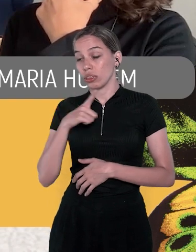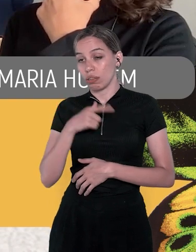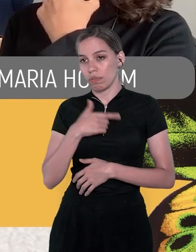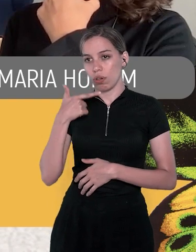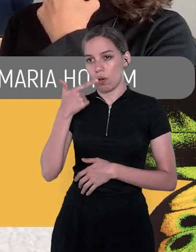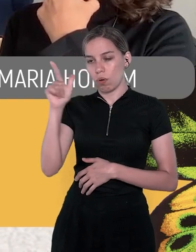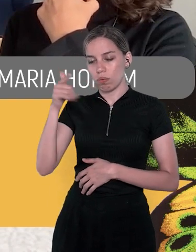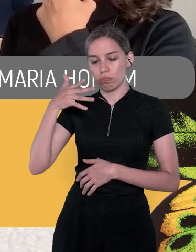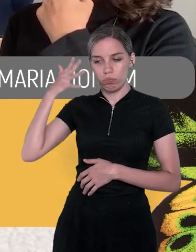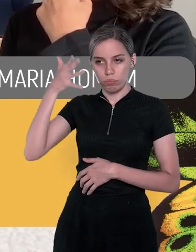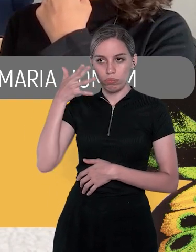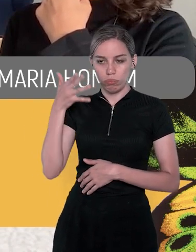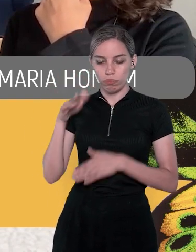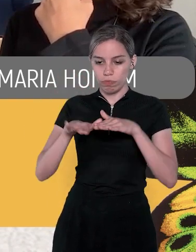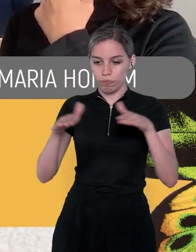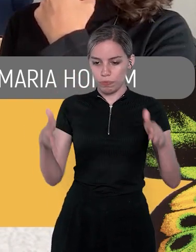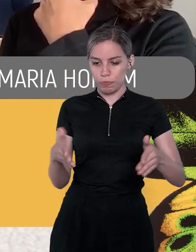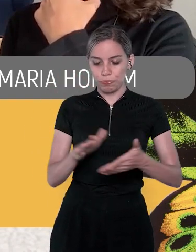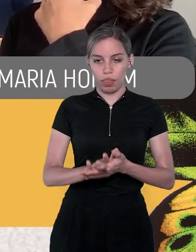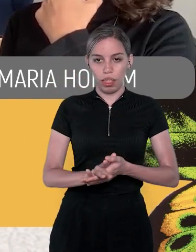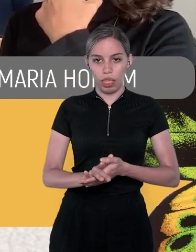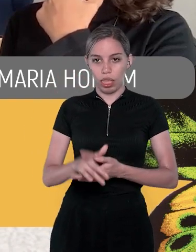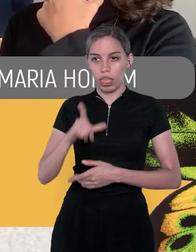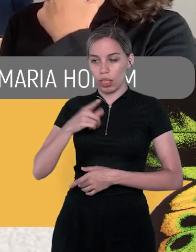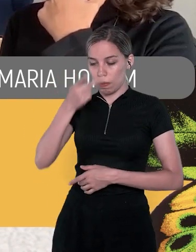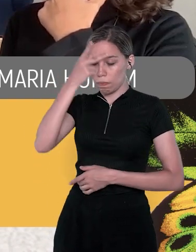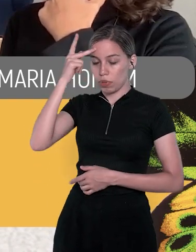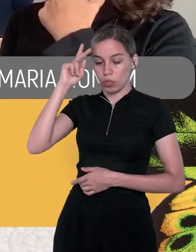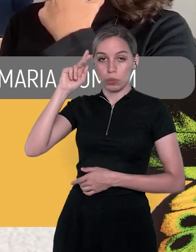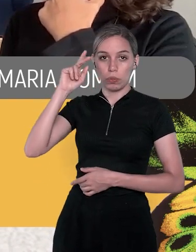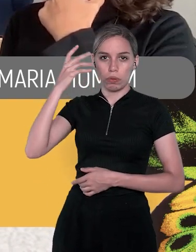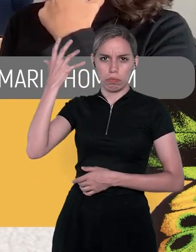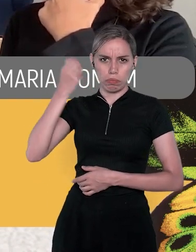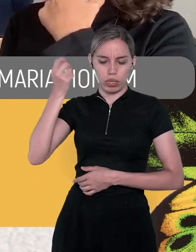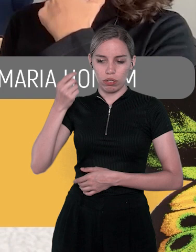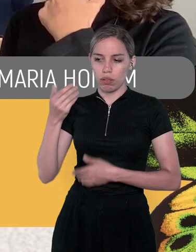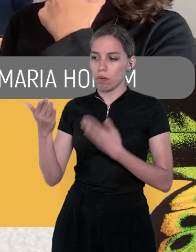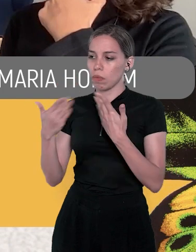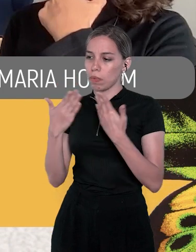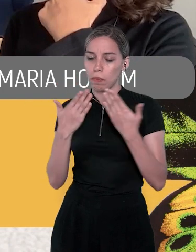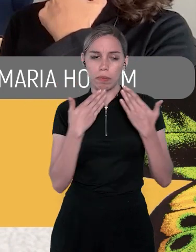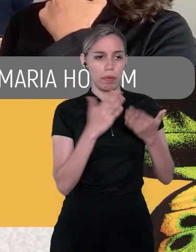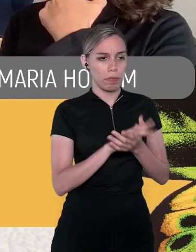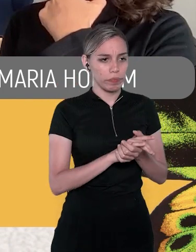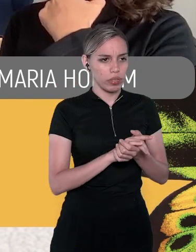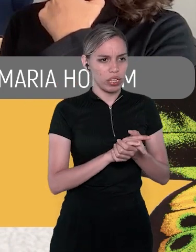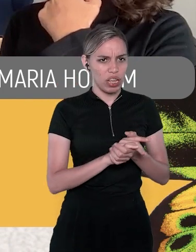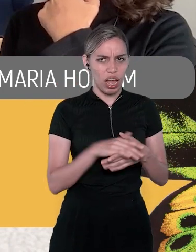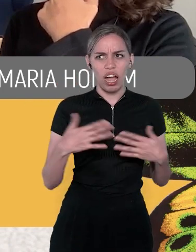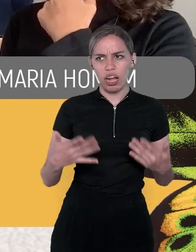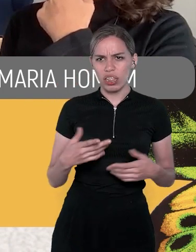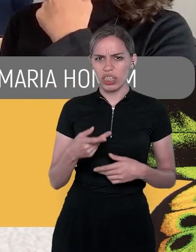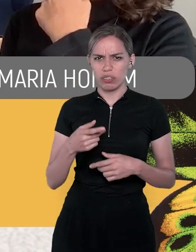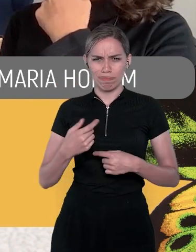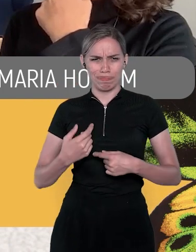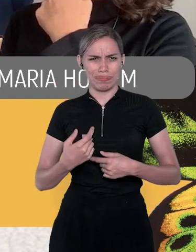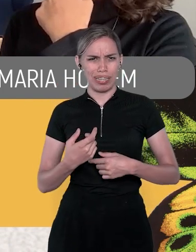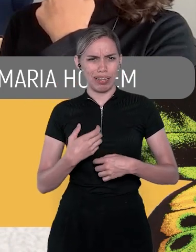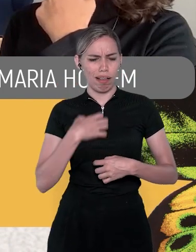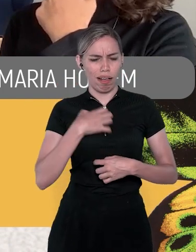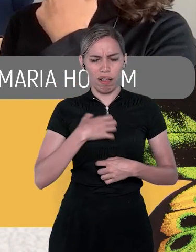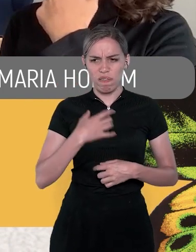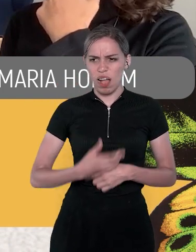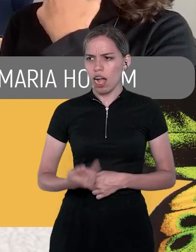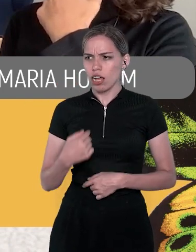dizendo, pô, mas então nós não podemos falar de negros, a gente não pode botar um negro na nossa história mais,